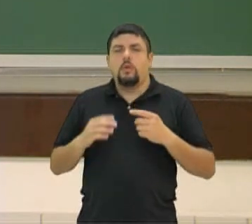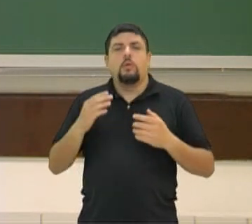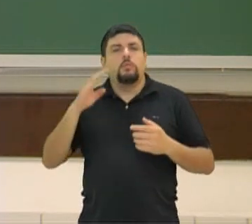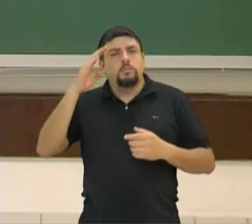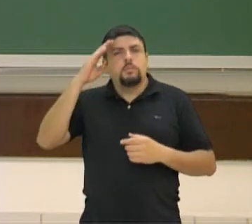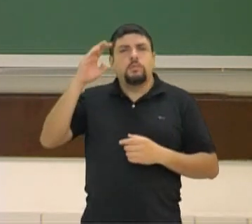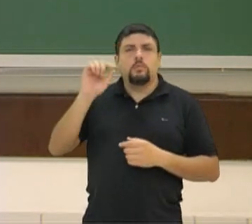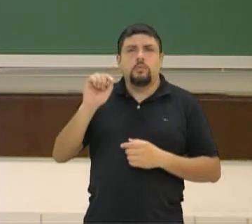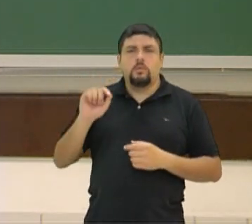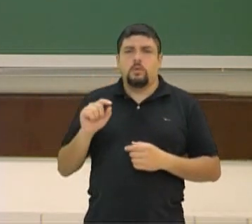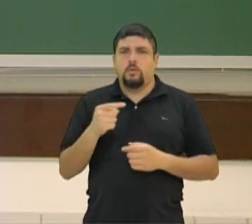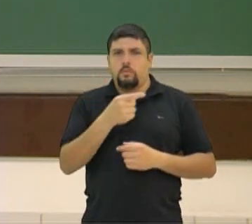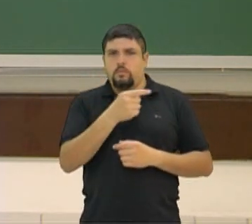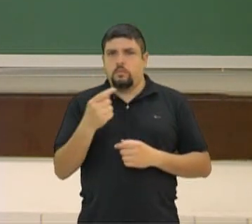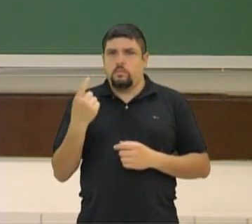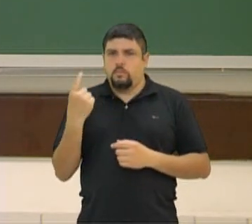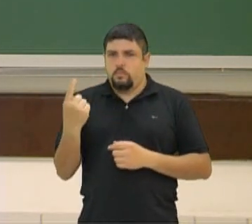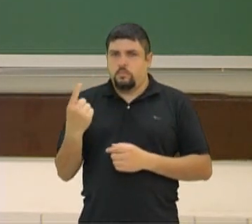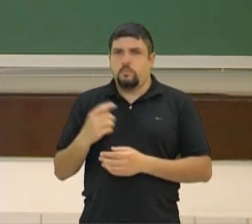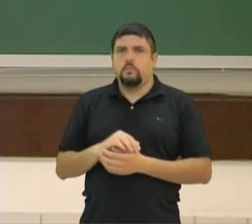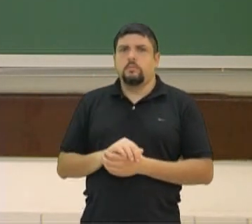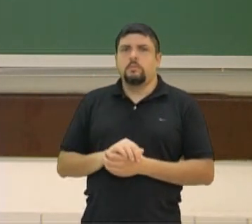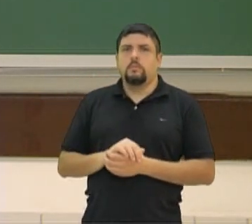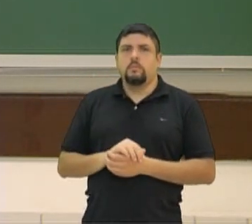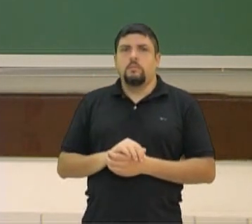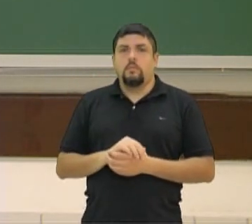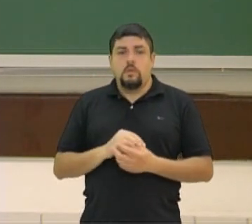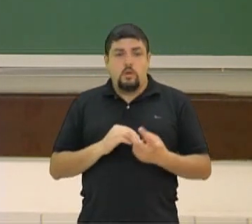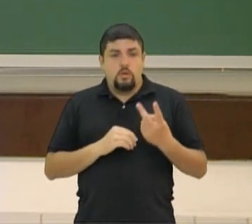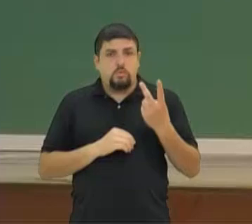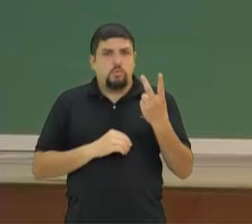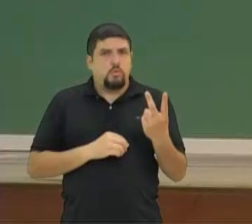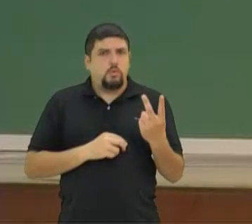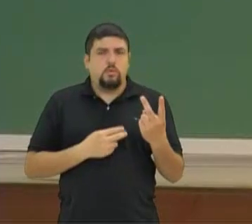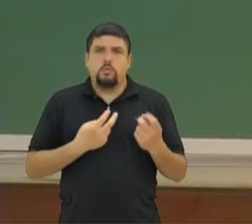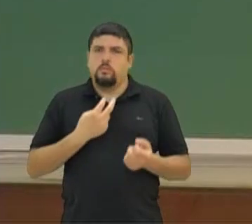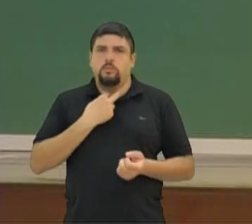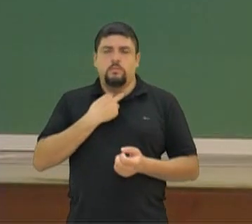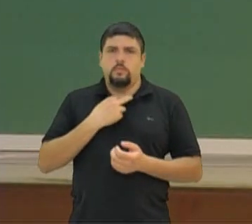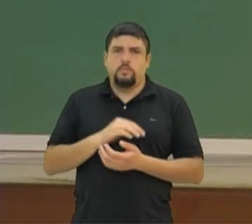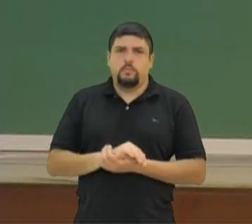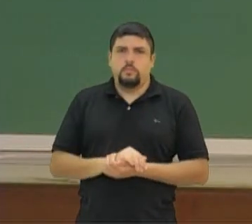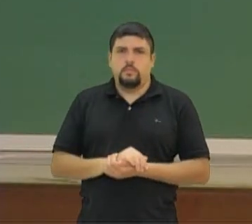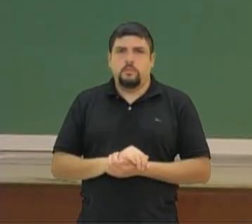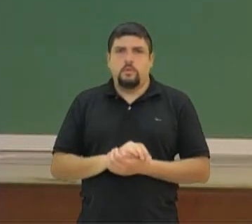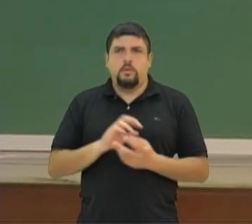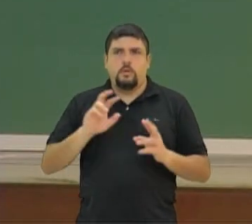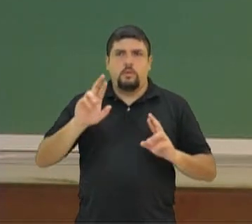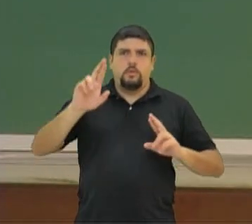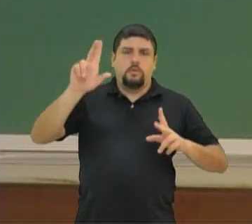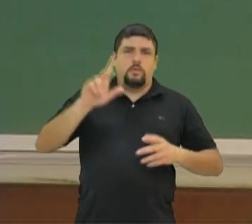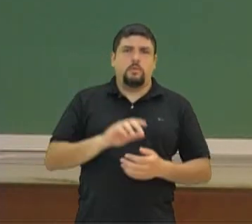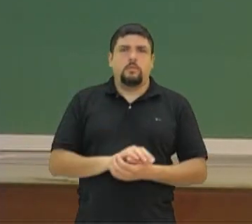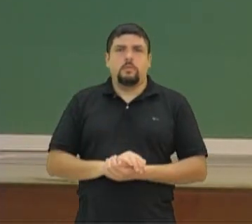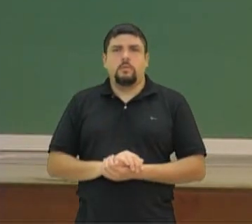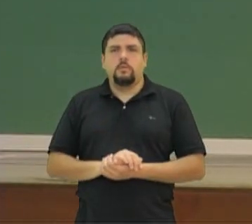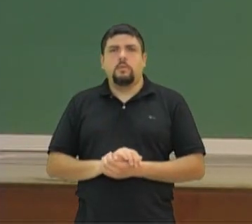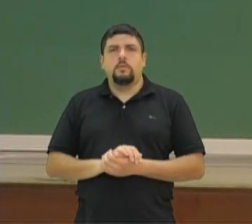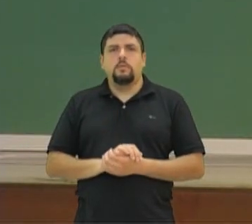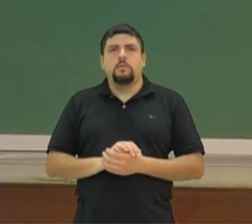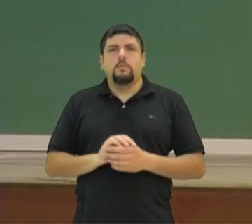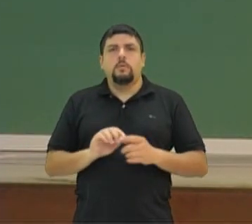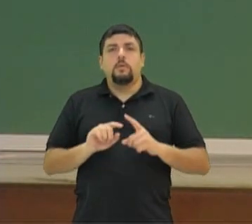aqui, menos 1. Então, olha, 2 não pode ser, porque ele é um valor diferenciado.